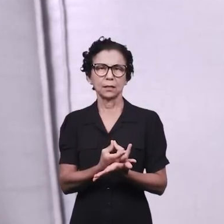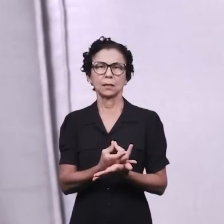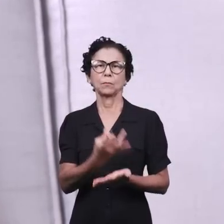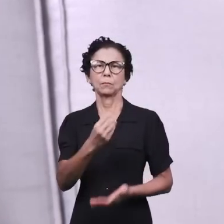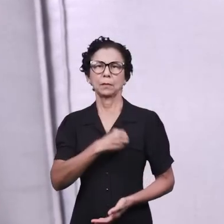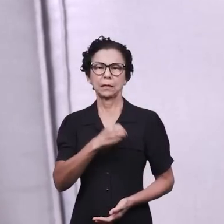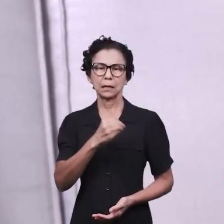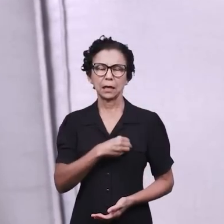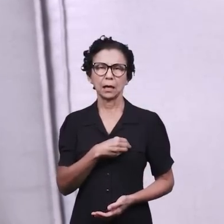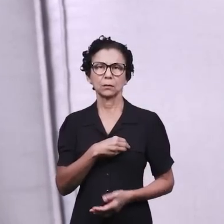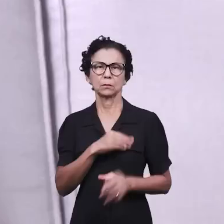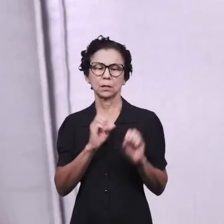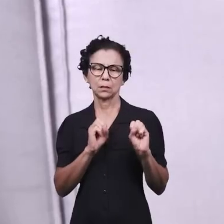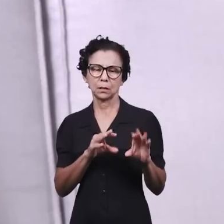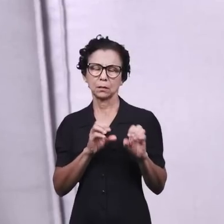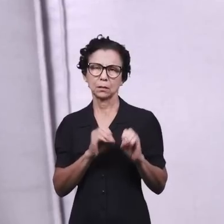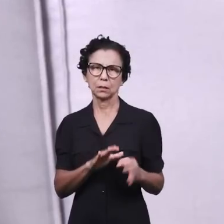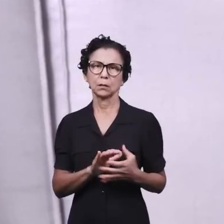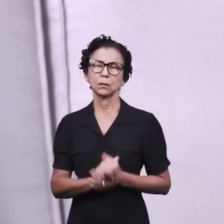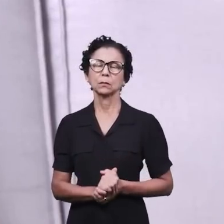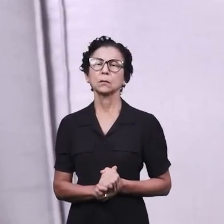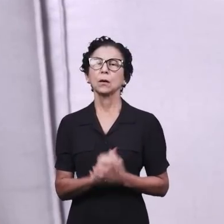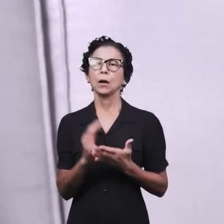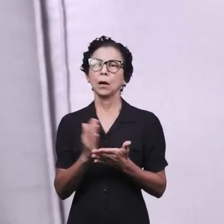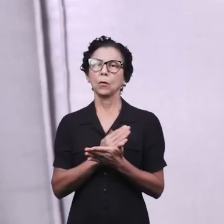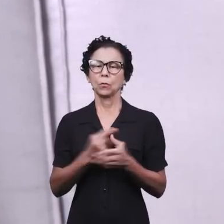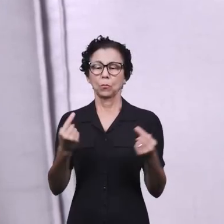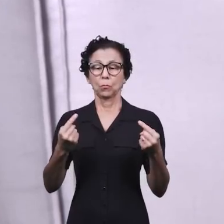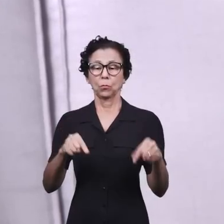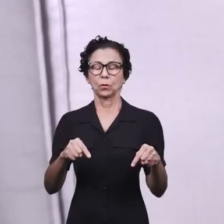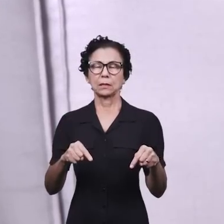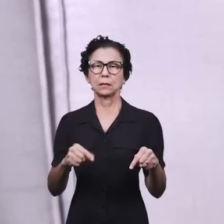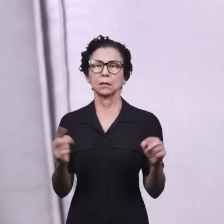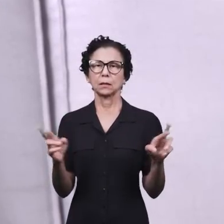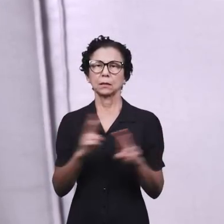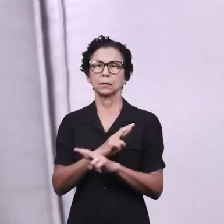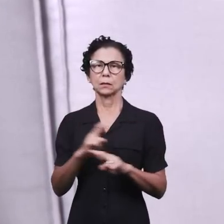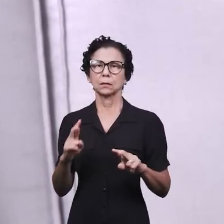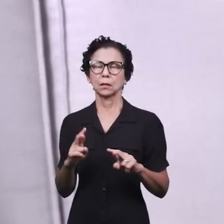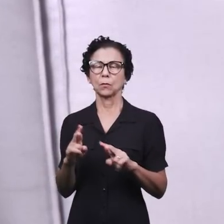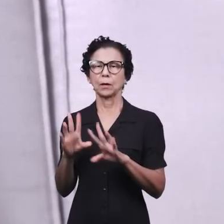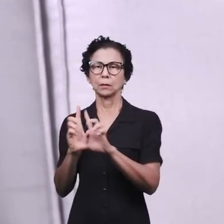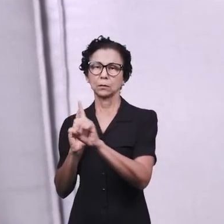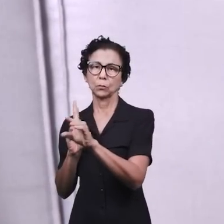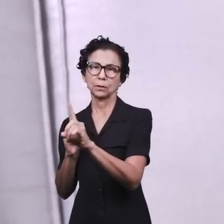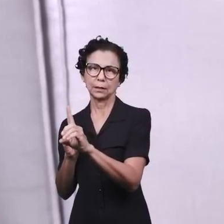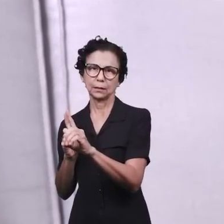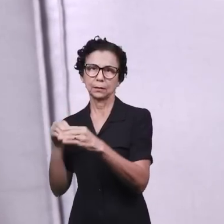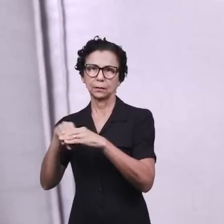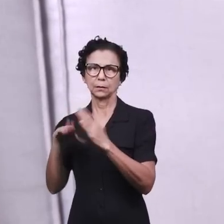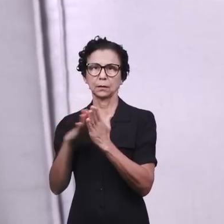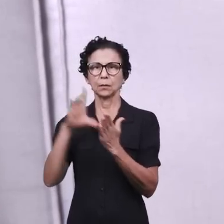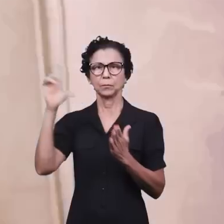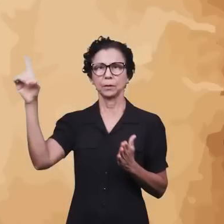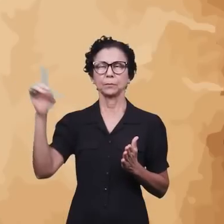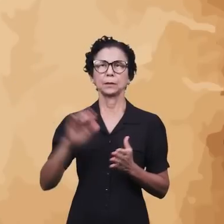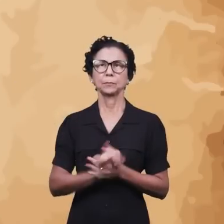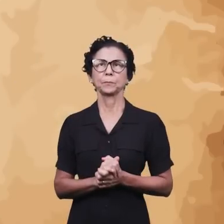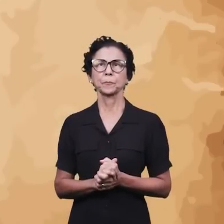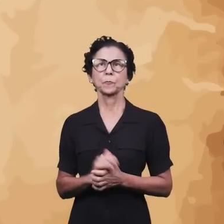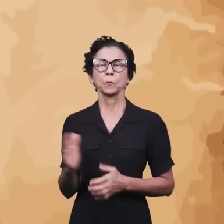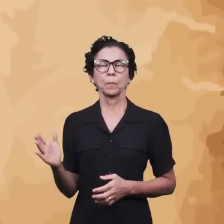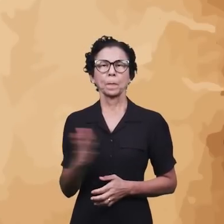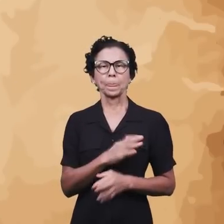que não é a verdade. Então, isso é exatamente as primeiras oposições com relação à palavra, à doutrina.